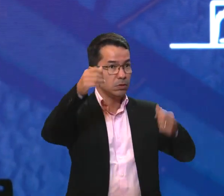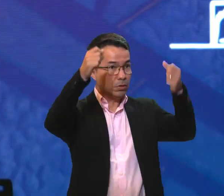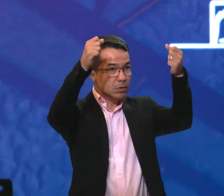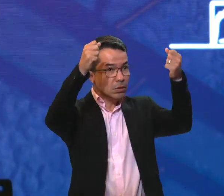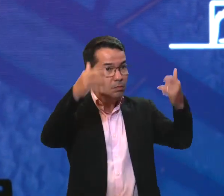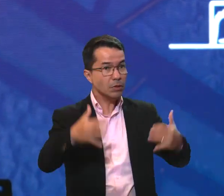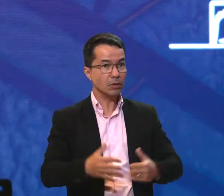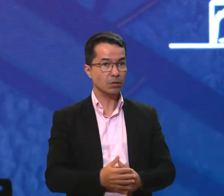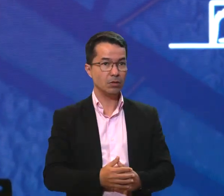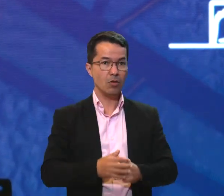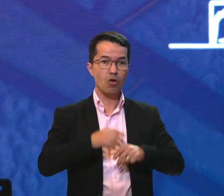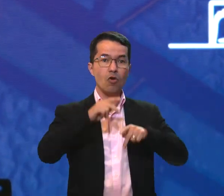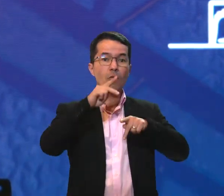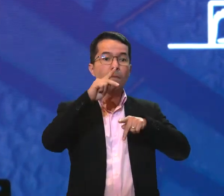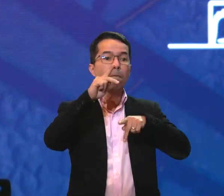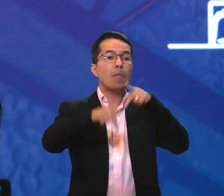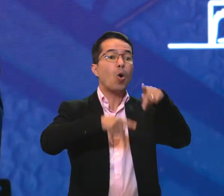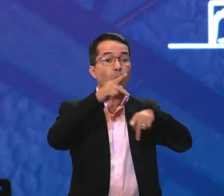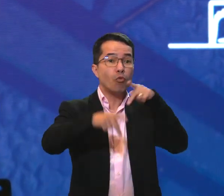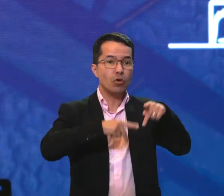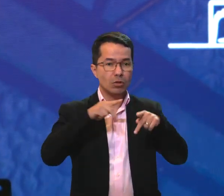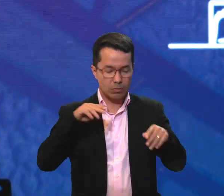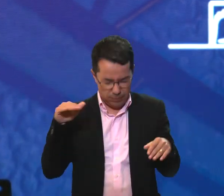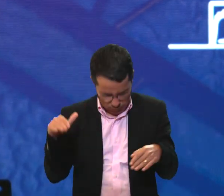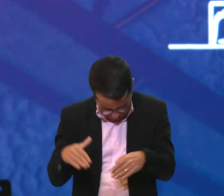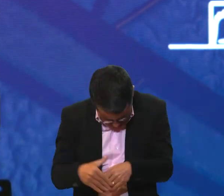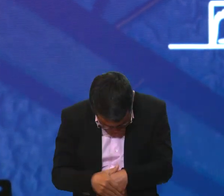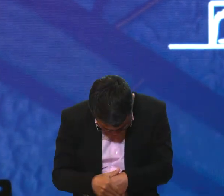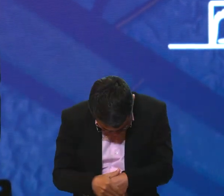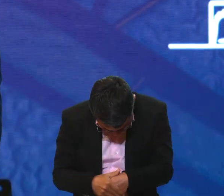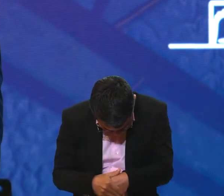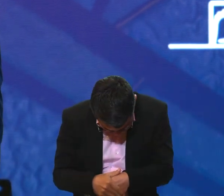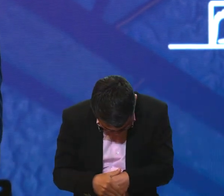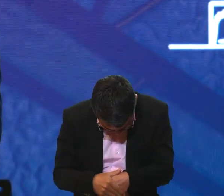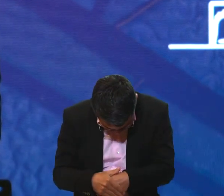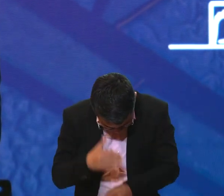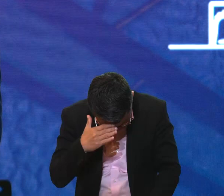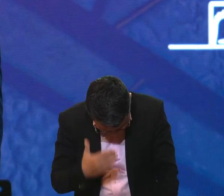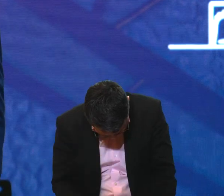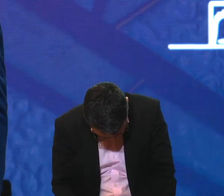e... o quê? Orar.